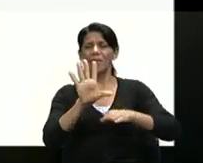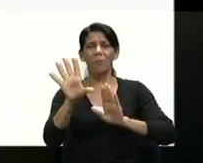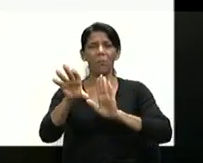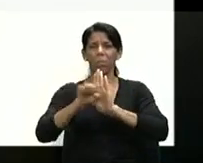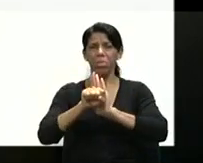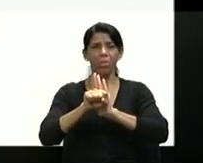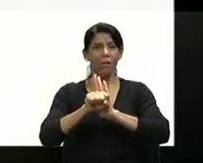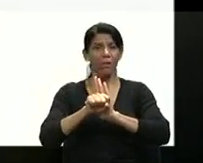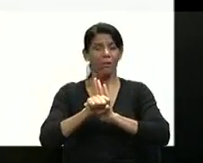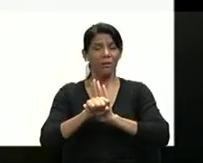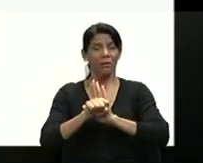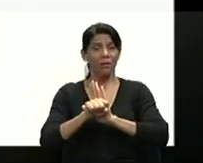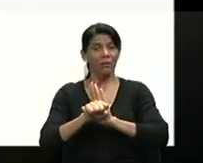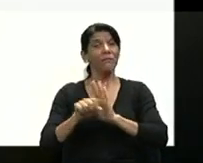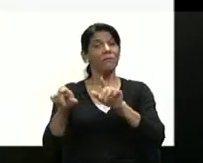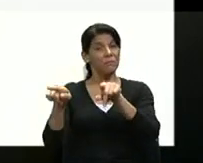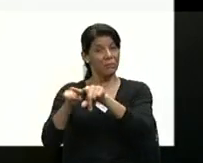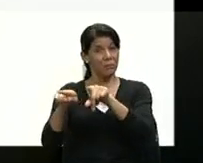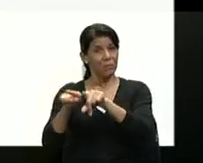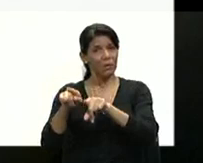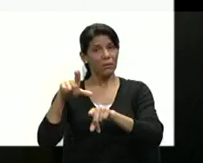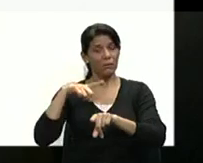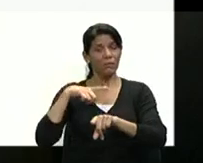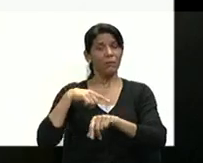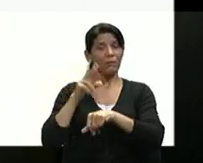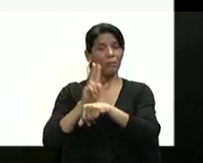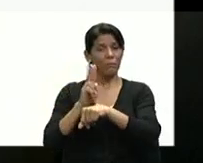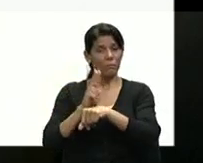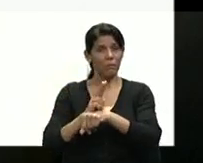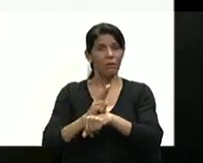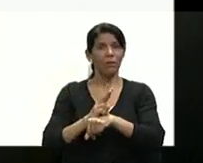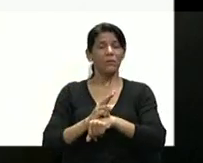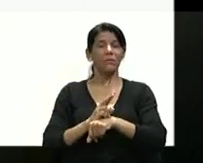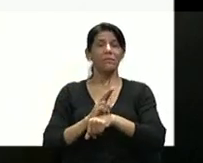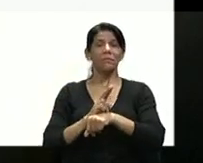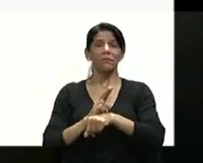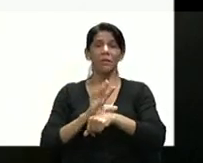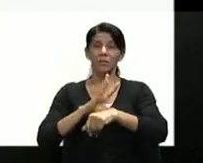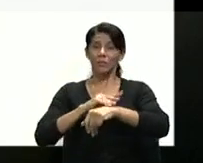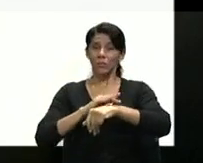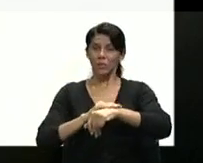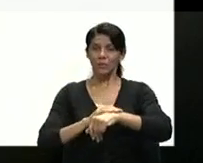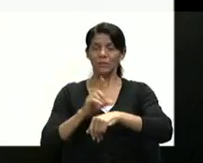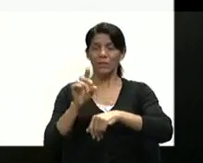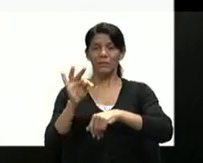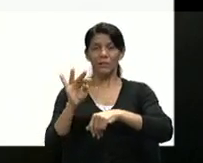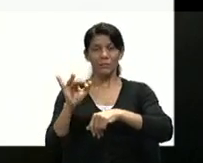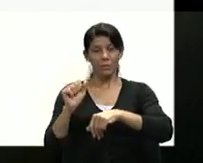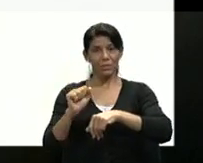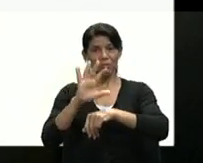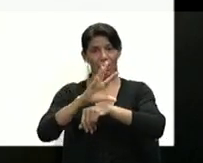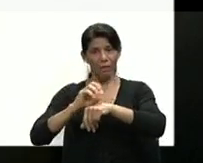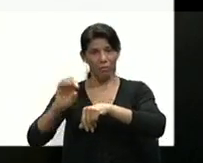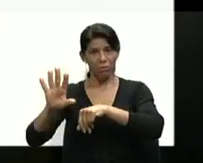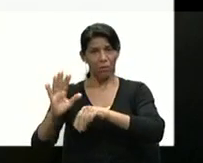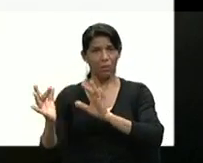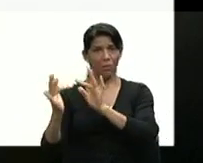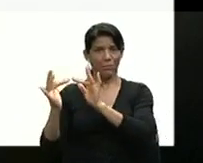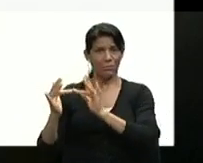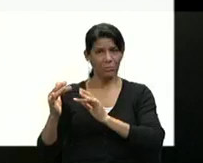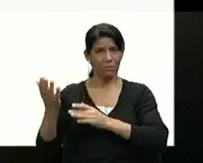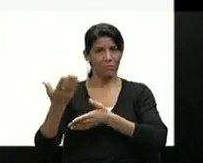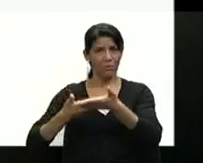algumas situações até a manutenção das doenças transmissíveis, o que torna esse conceito de